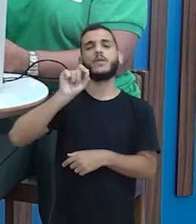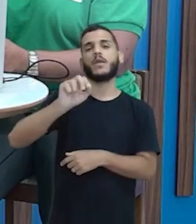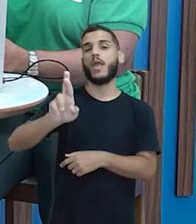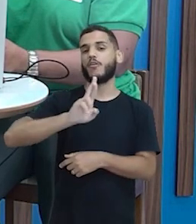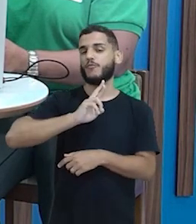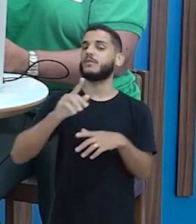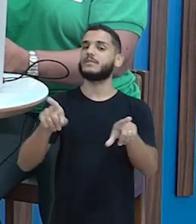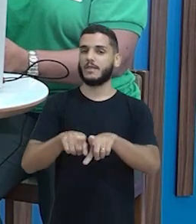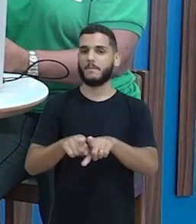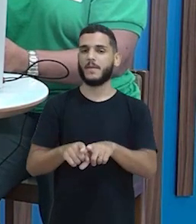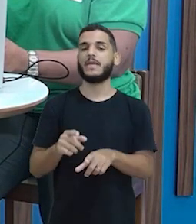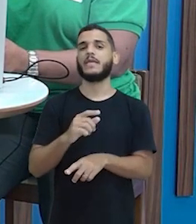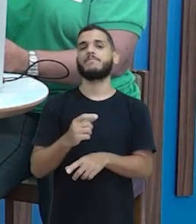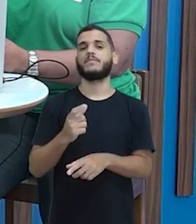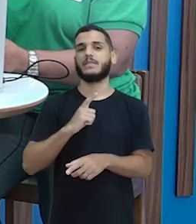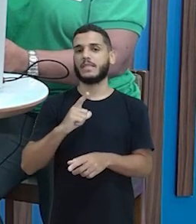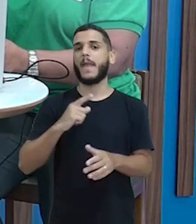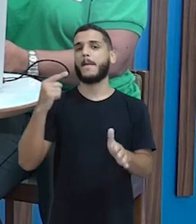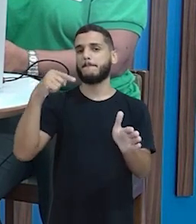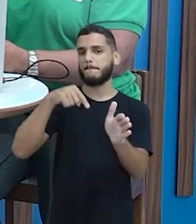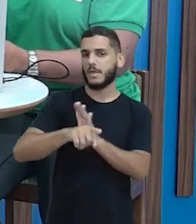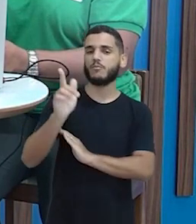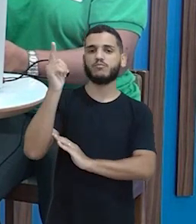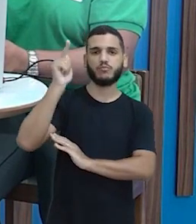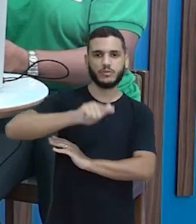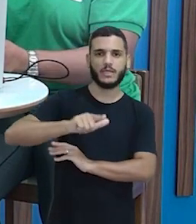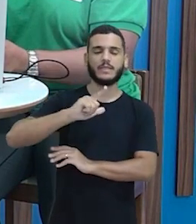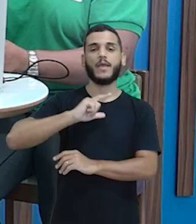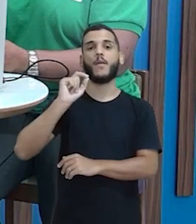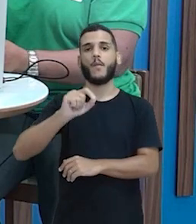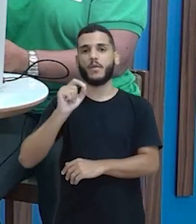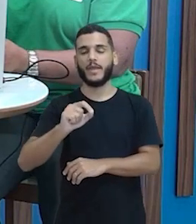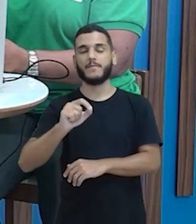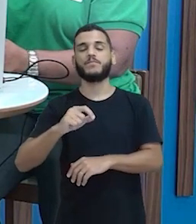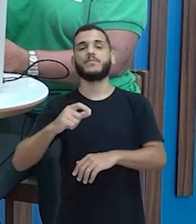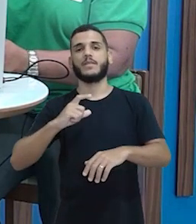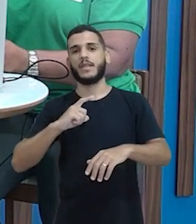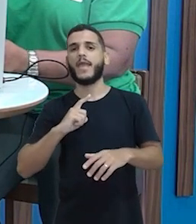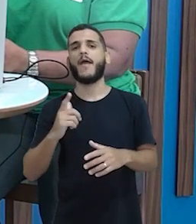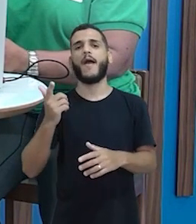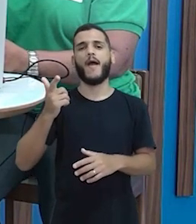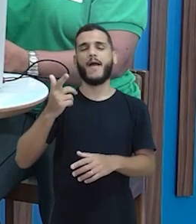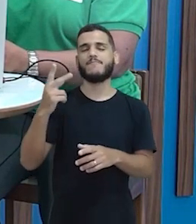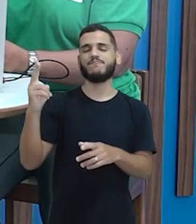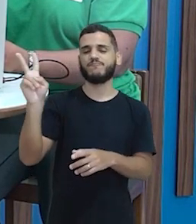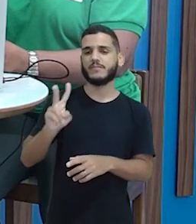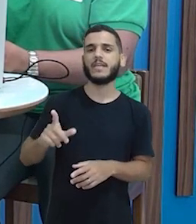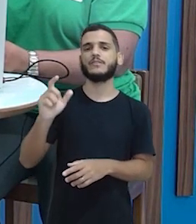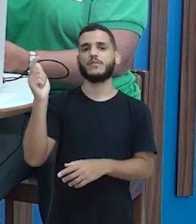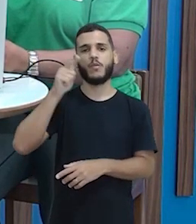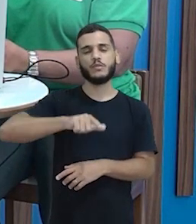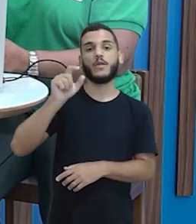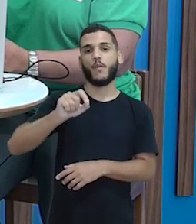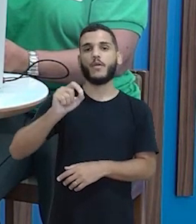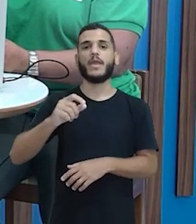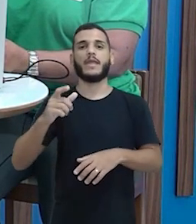cada pergunta acertada a gente ganha aí um toque de bola a mais e sim a gente não conseguir acertar